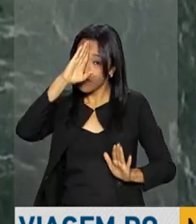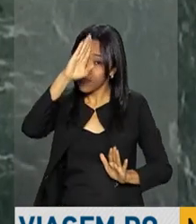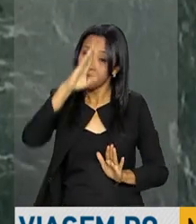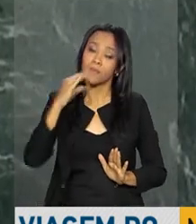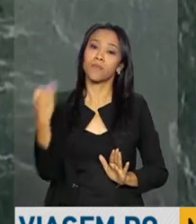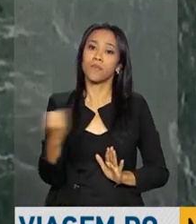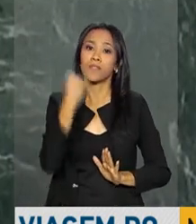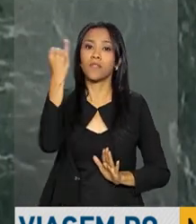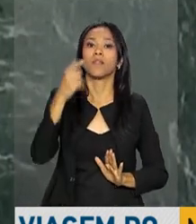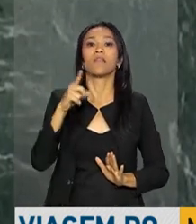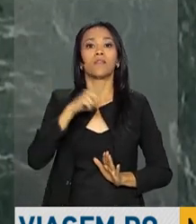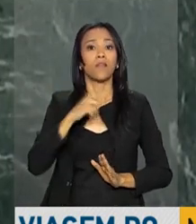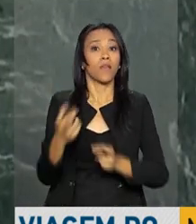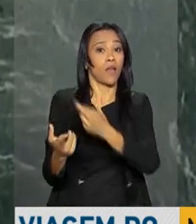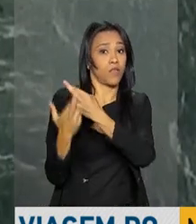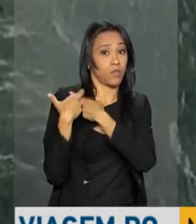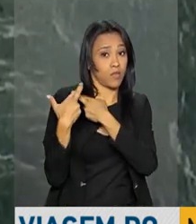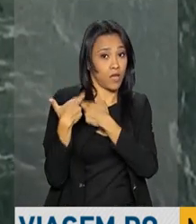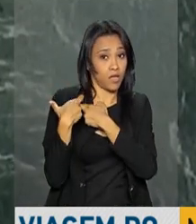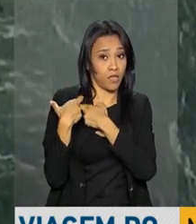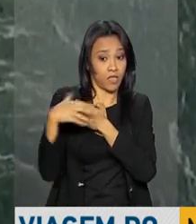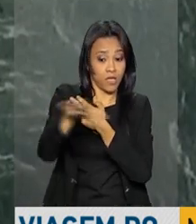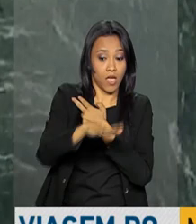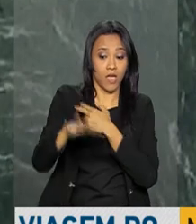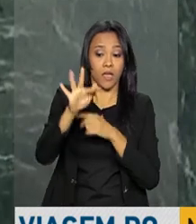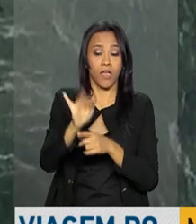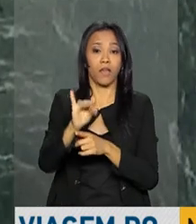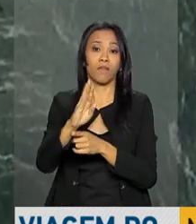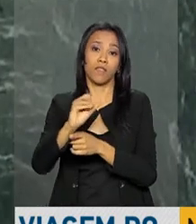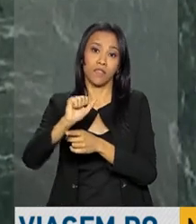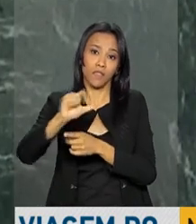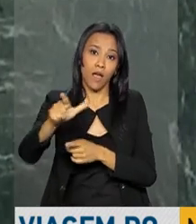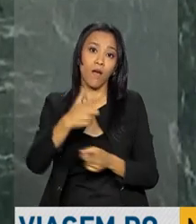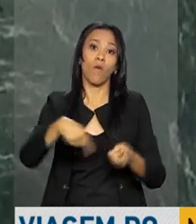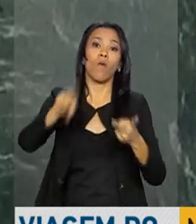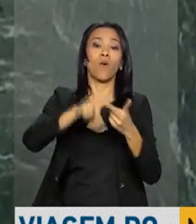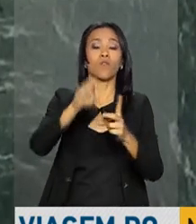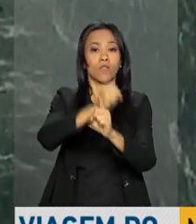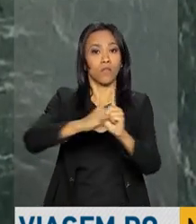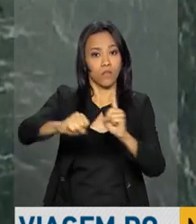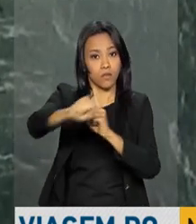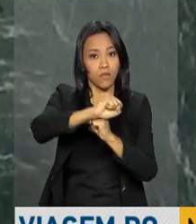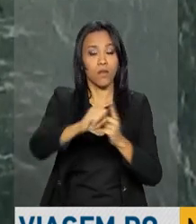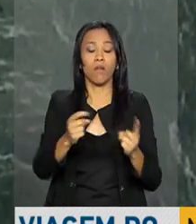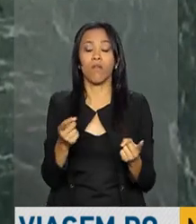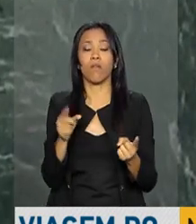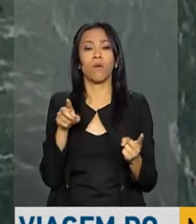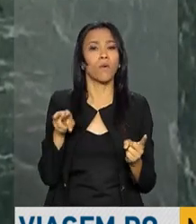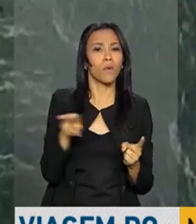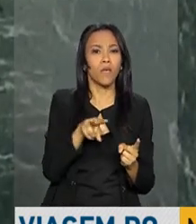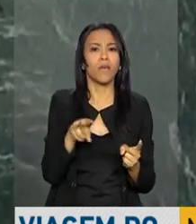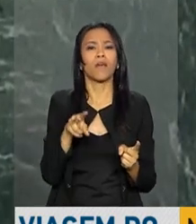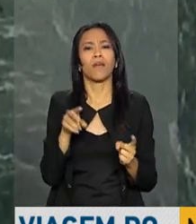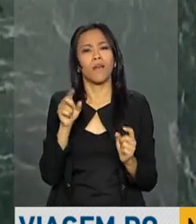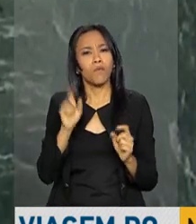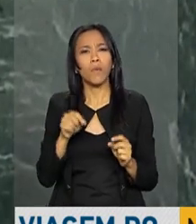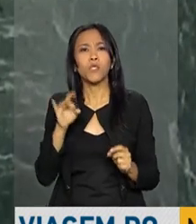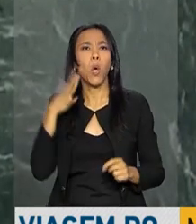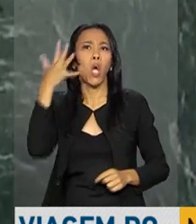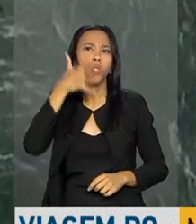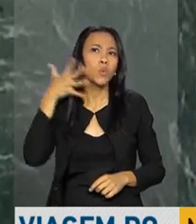Sem responsabilidade fiscal, a responsabilidade social não passa de discurso